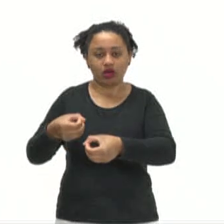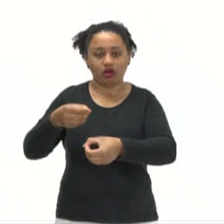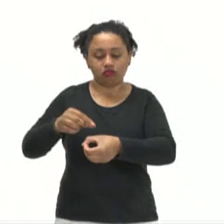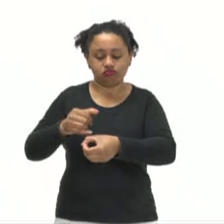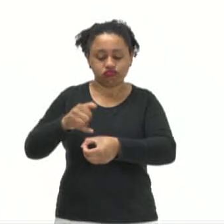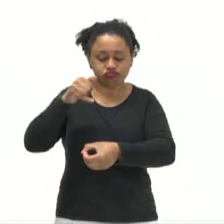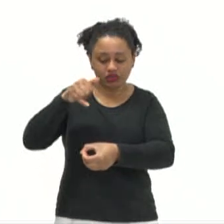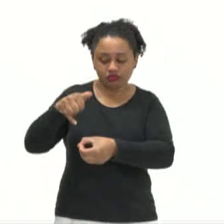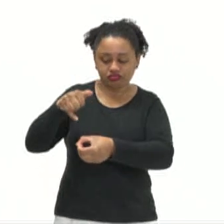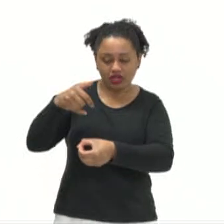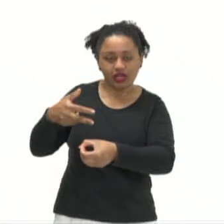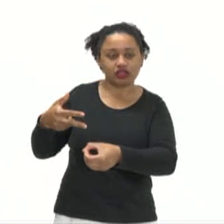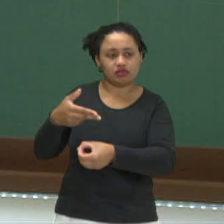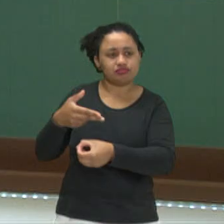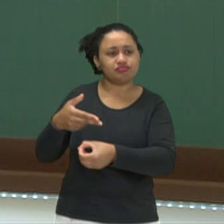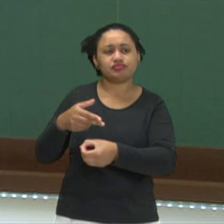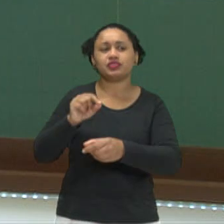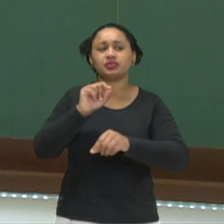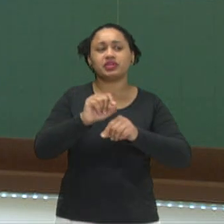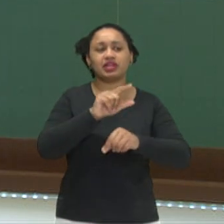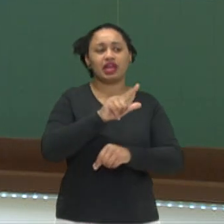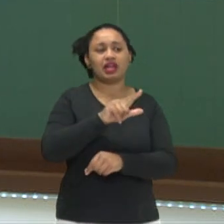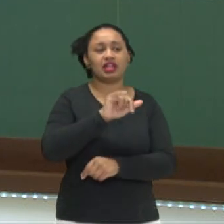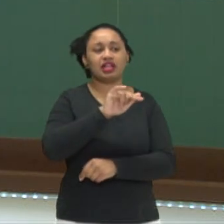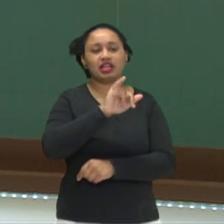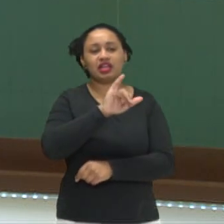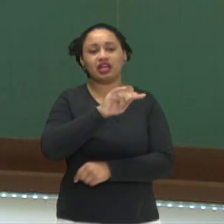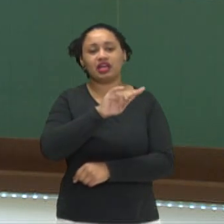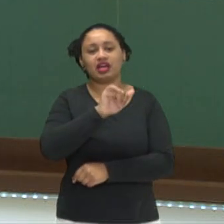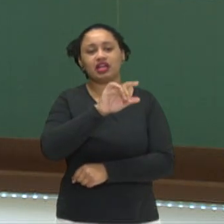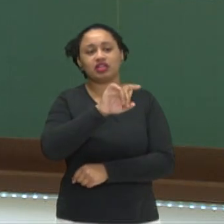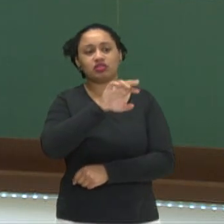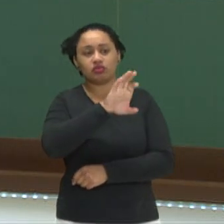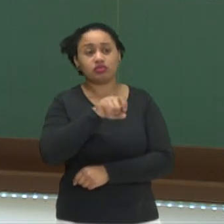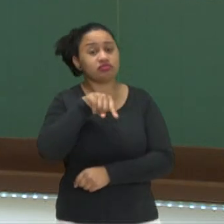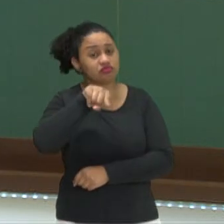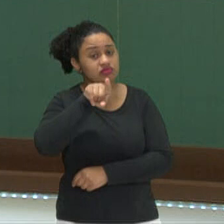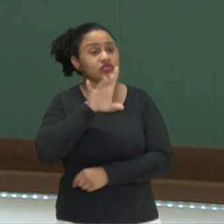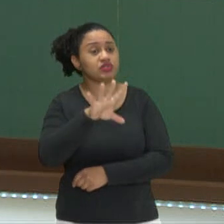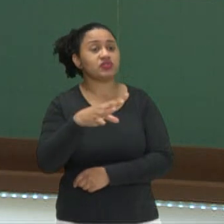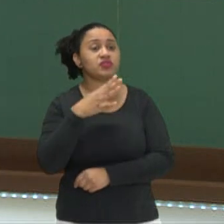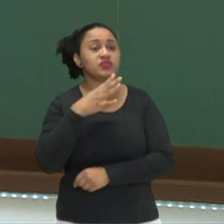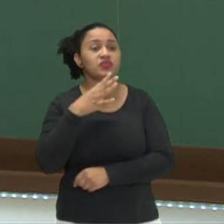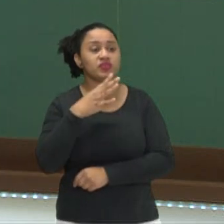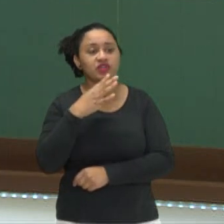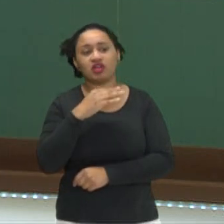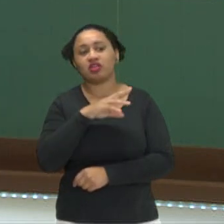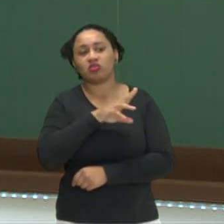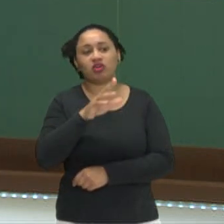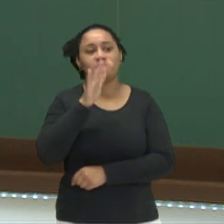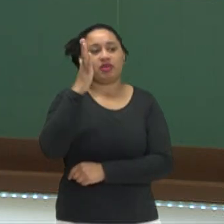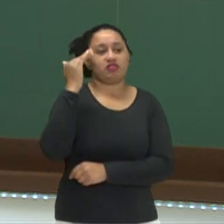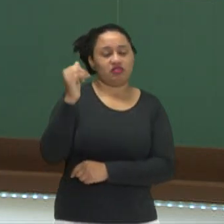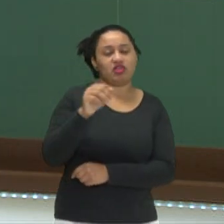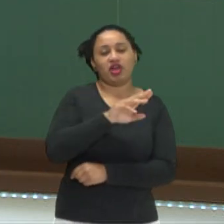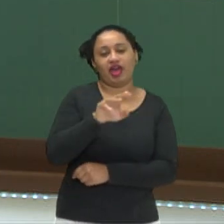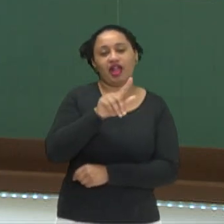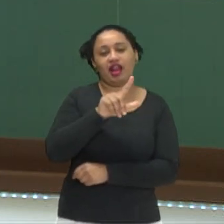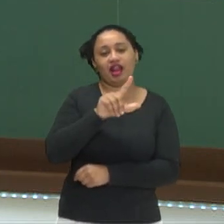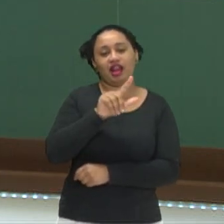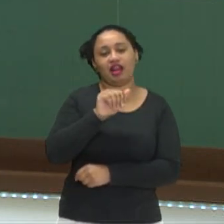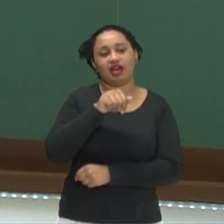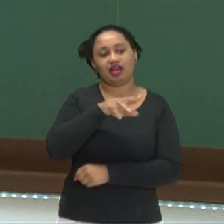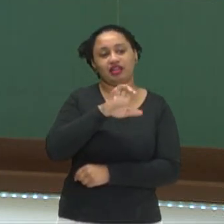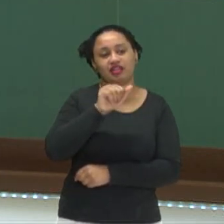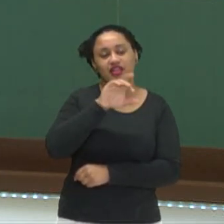que é essa tal de ligadura de tuba uterina? Você já ouviu falar, sim. O nome mais comum, né, é laqueadura,